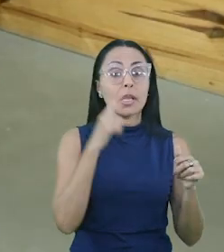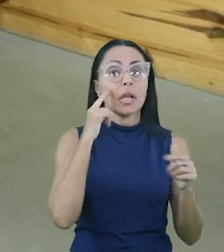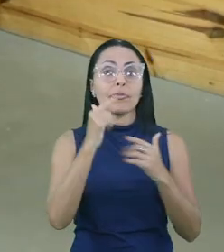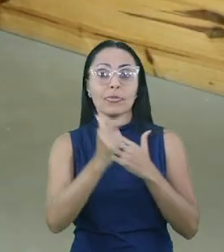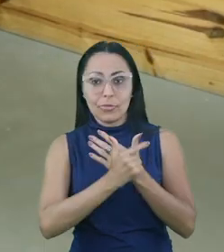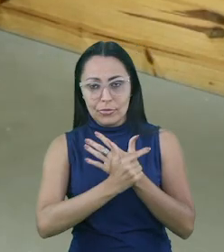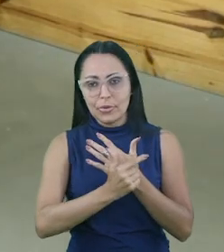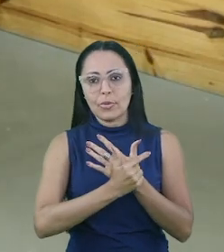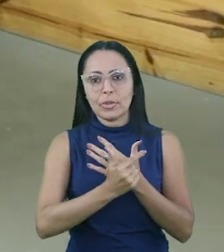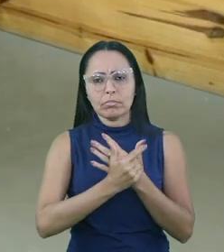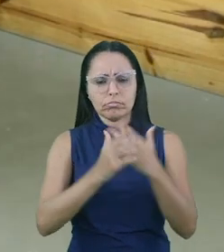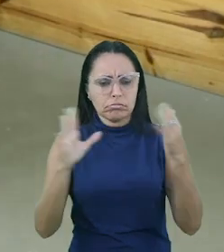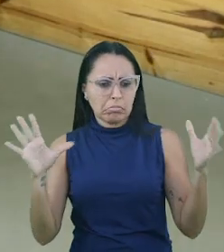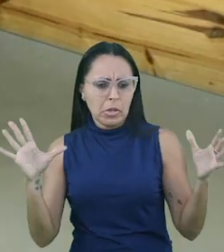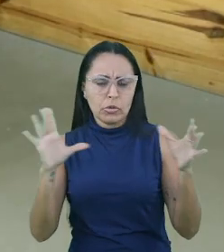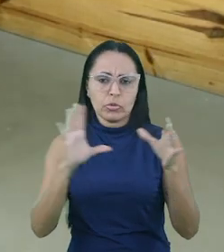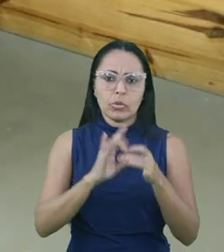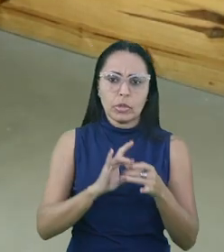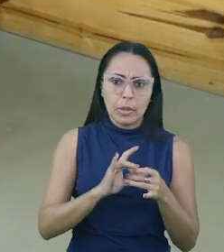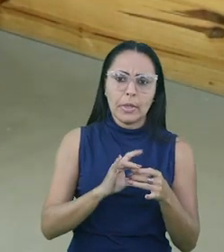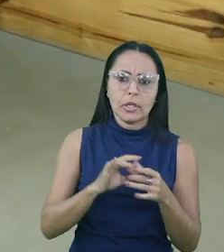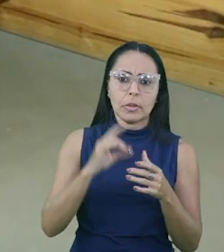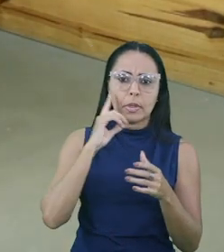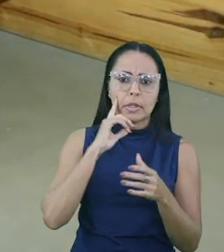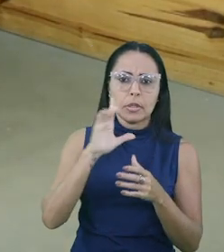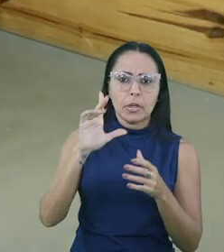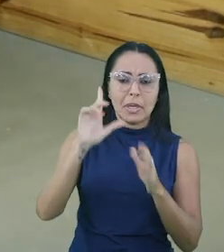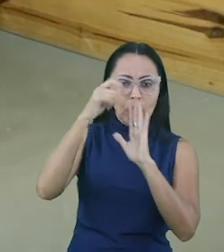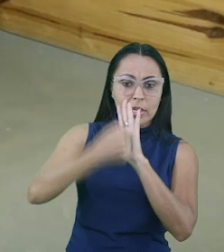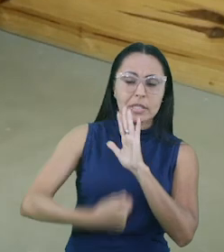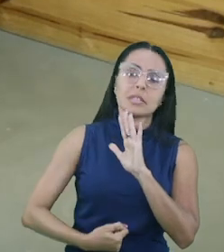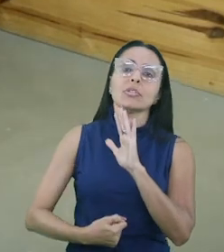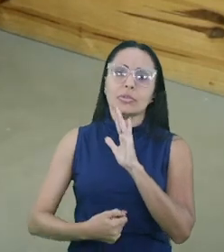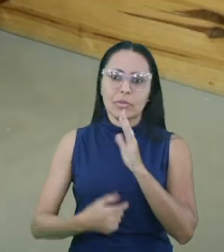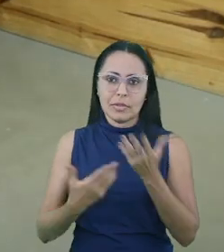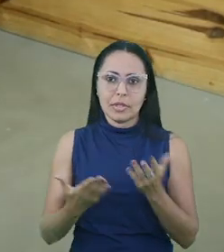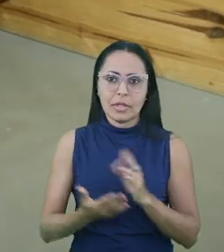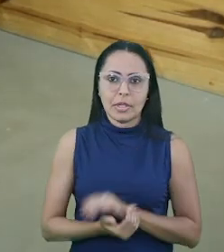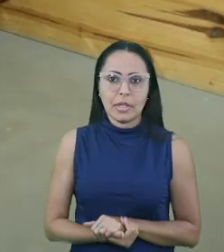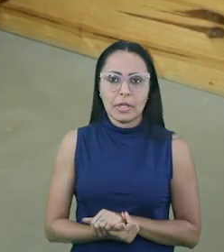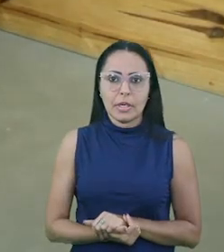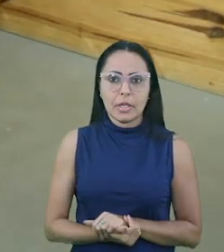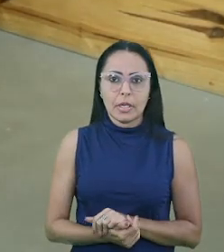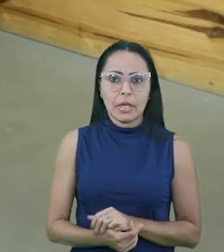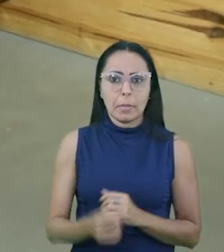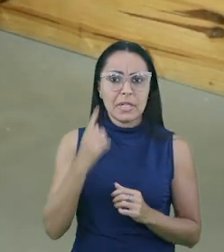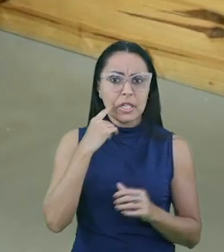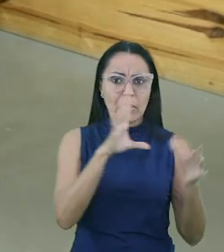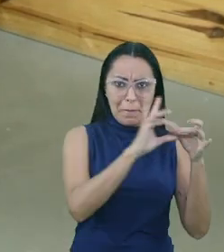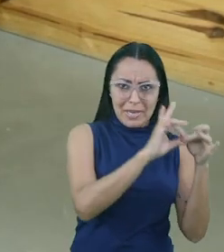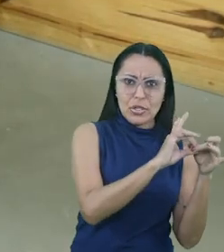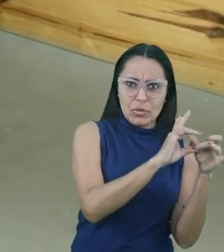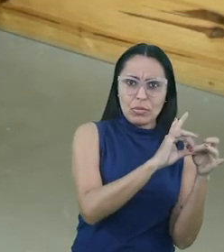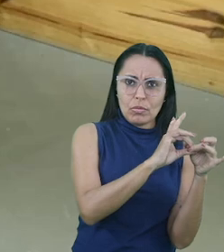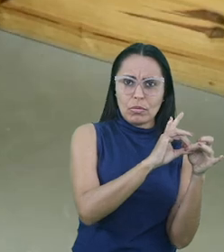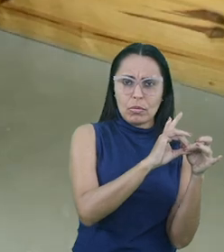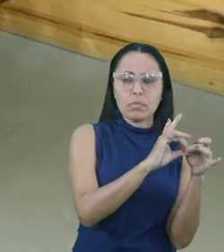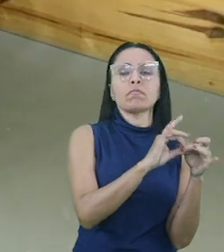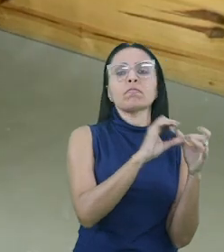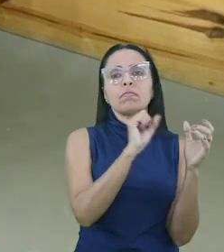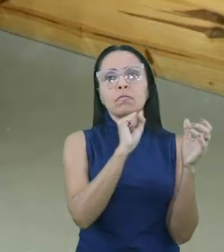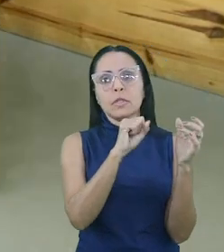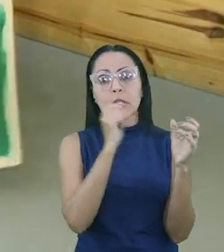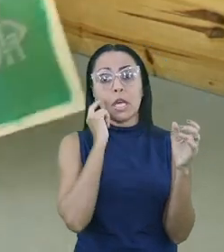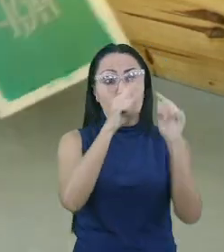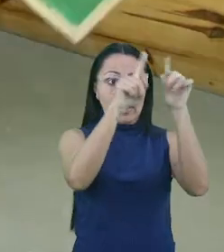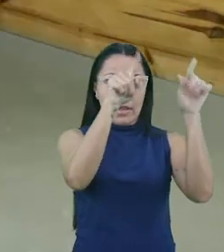funciona juntamente com o mocete para dar o registro. Isso quer dizer que... Mas ele é preso, tipo, fica preso em alguma coisa? Isso, ele fica na